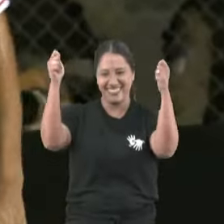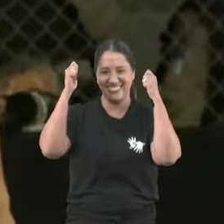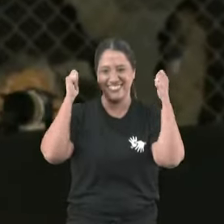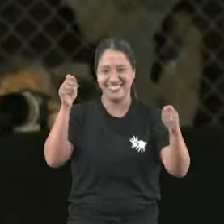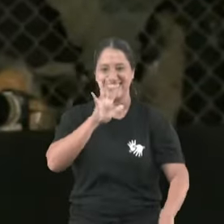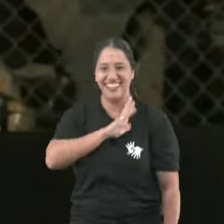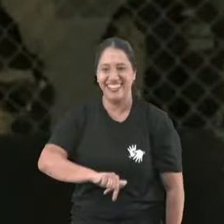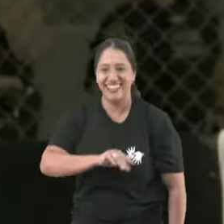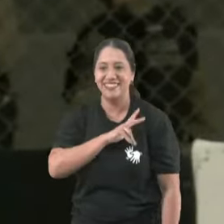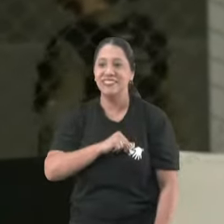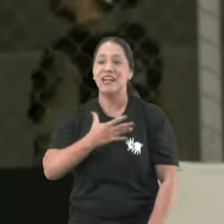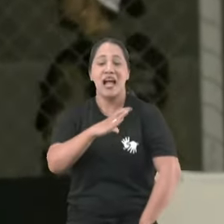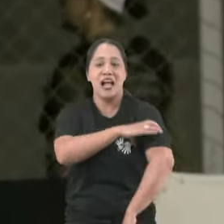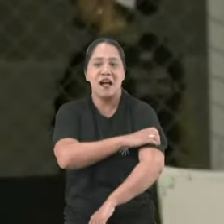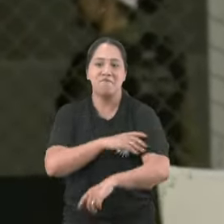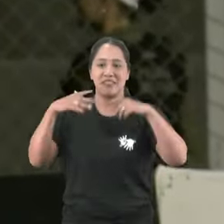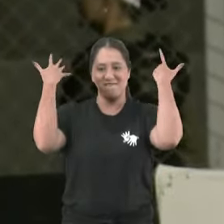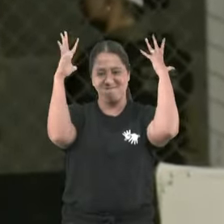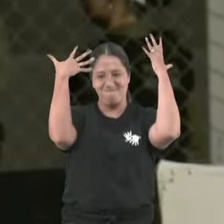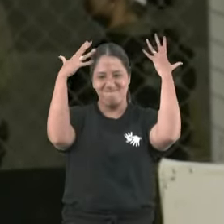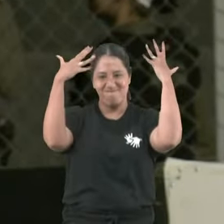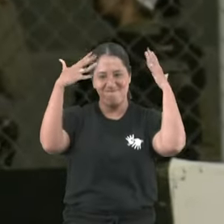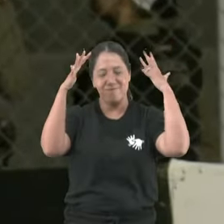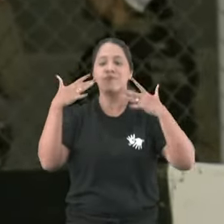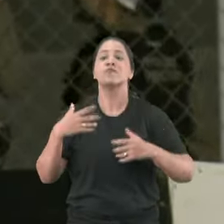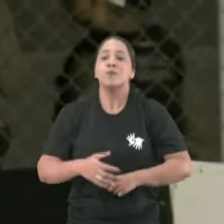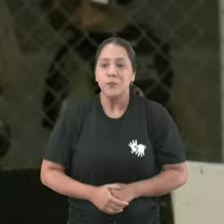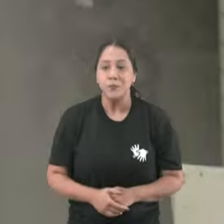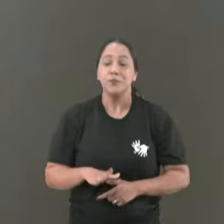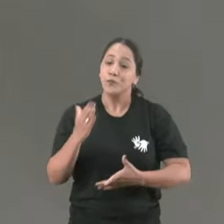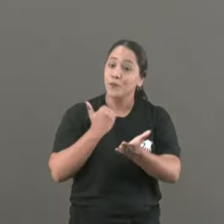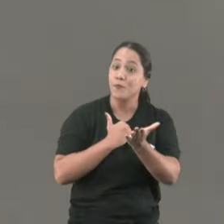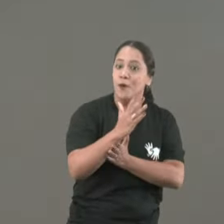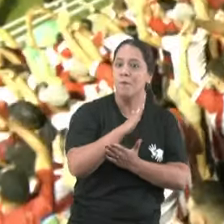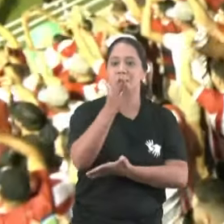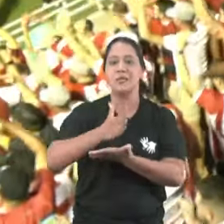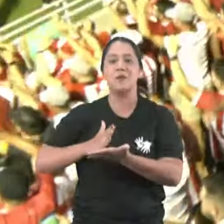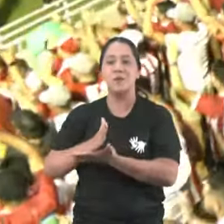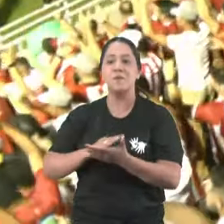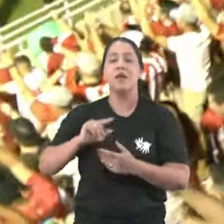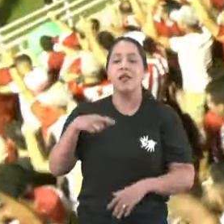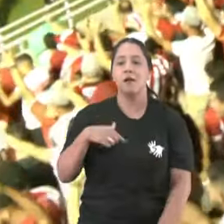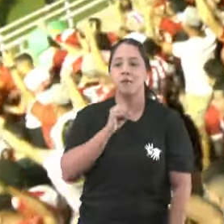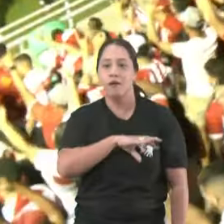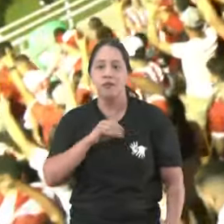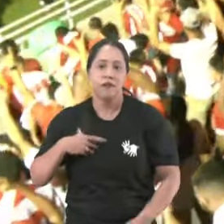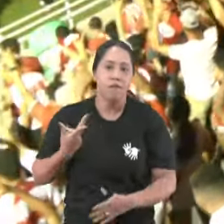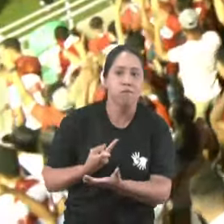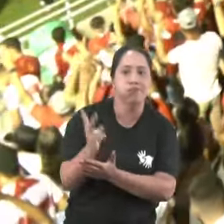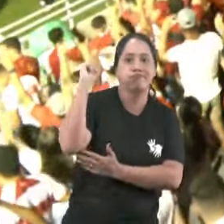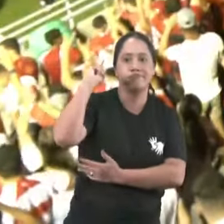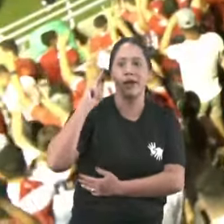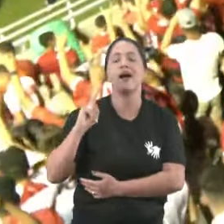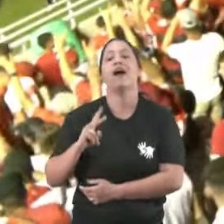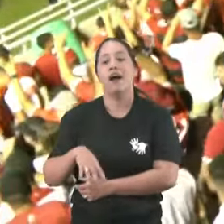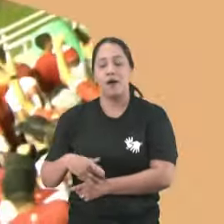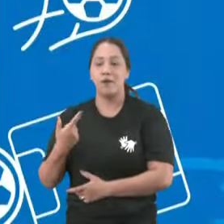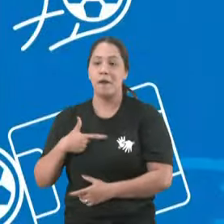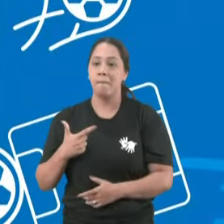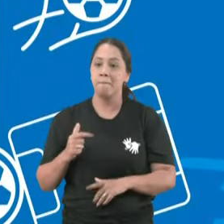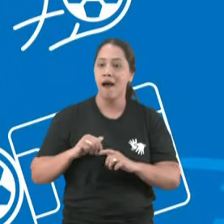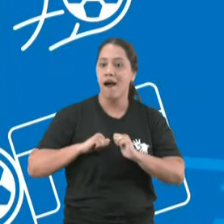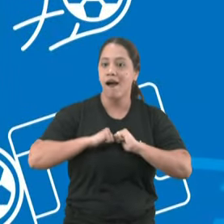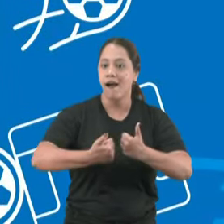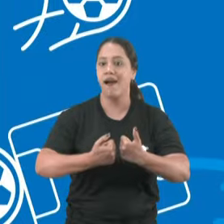O capitão comemora a jogada que começa no setor de meio campo, depois de um escorregão do marcador alvinegro.